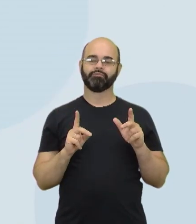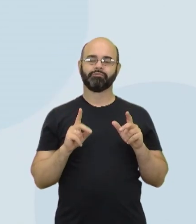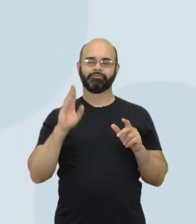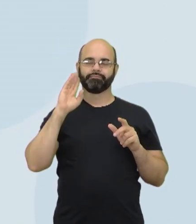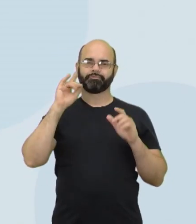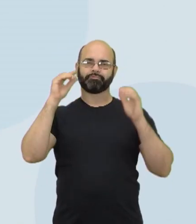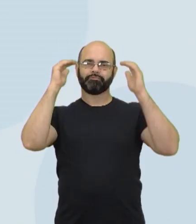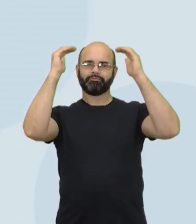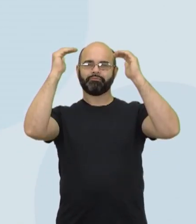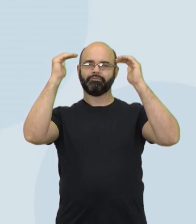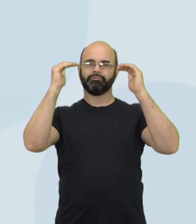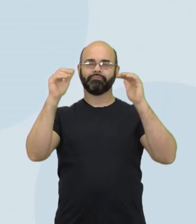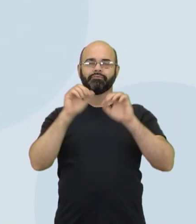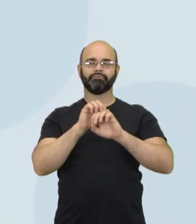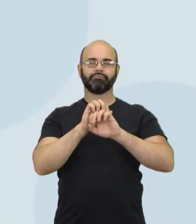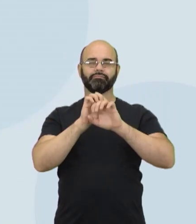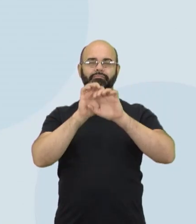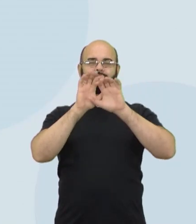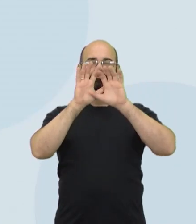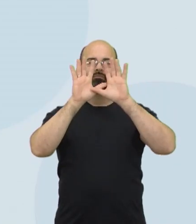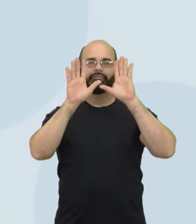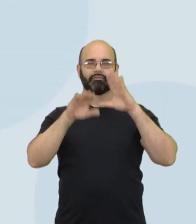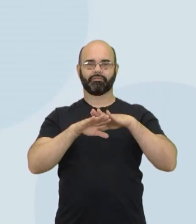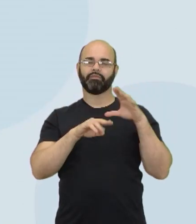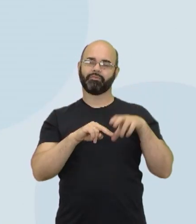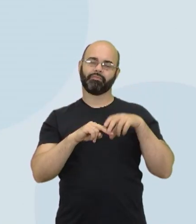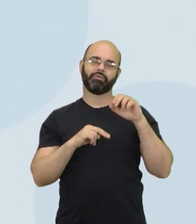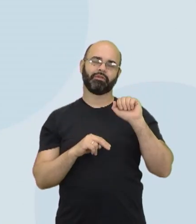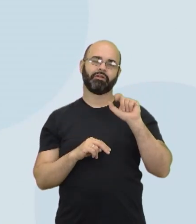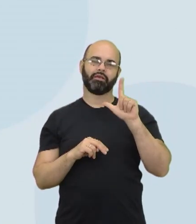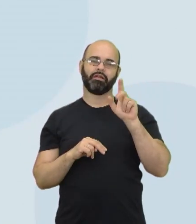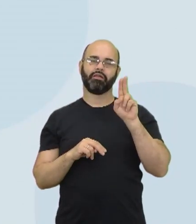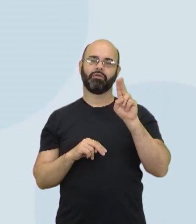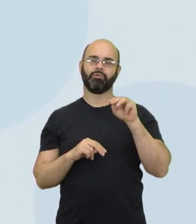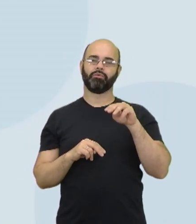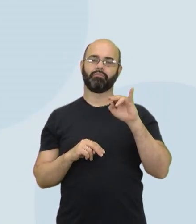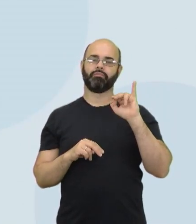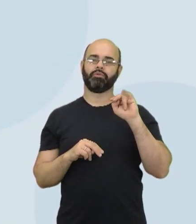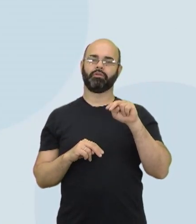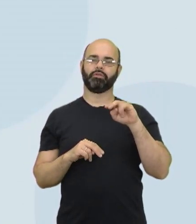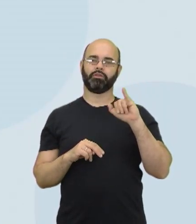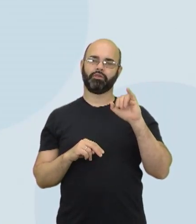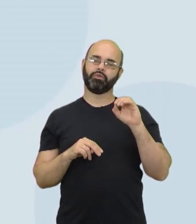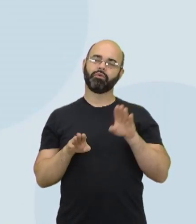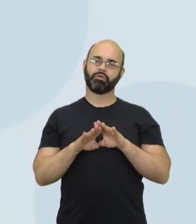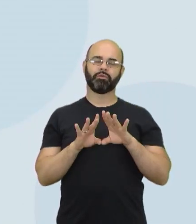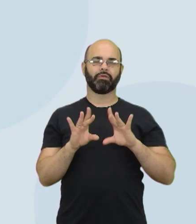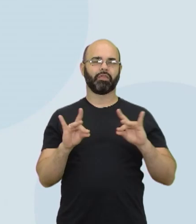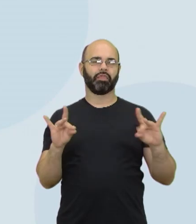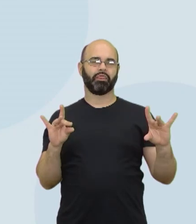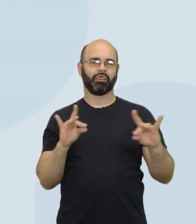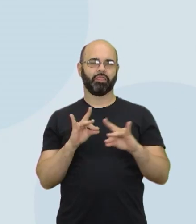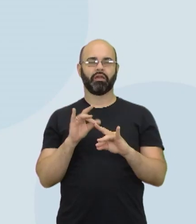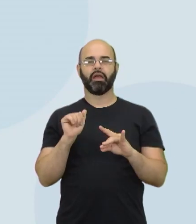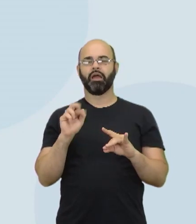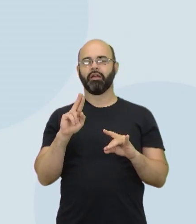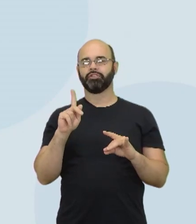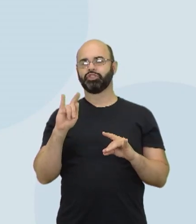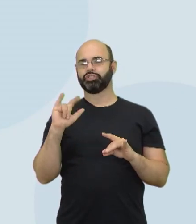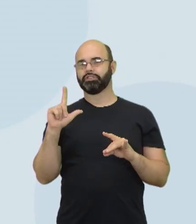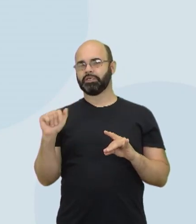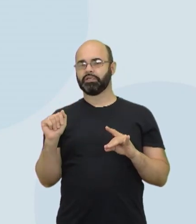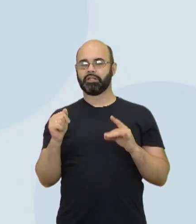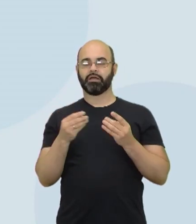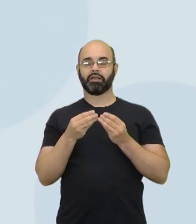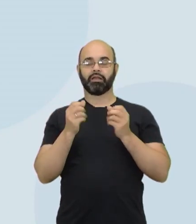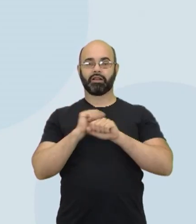causa do processo aí, né, do alumínio e, logicamente, também aí da argila, que também é um pouco mais clara aí que a